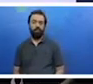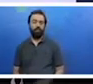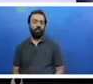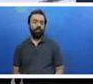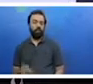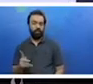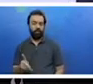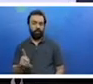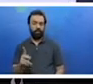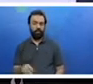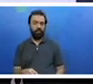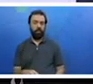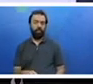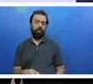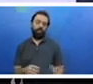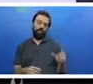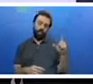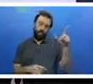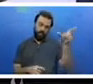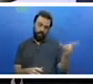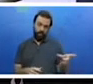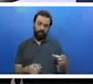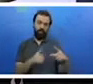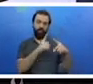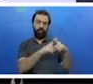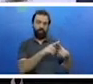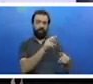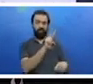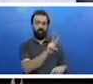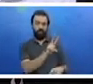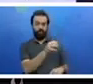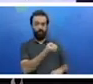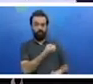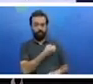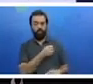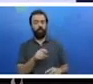valor, só que uma estava multiplicando e a outra dividindo.